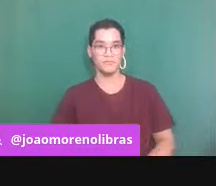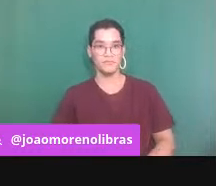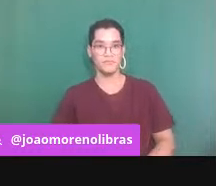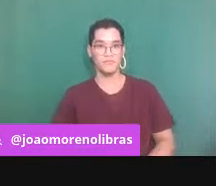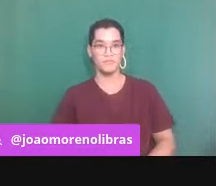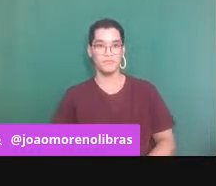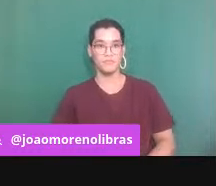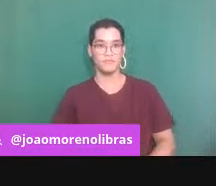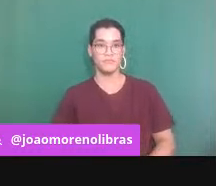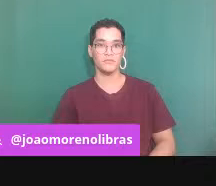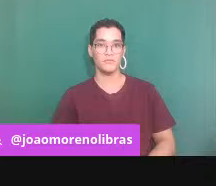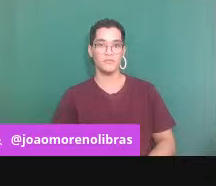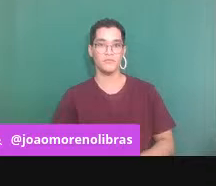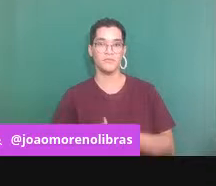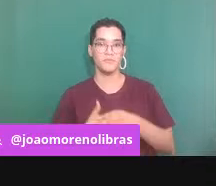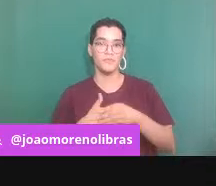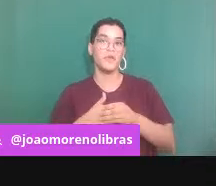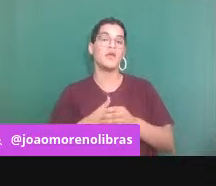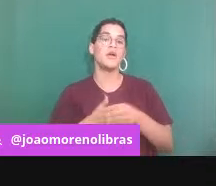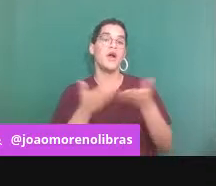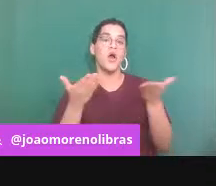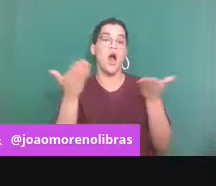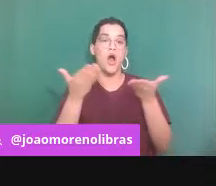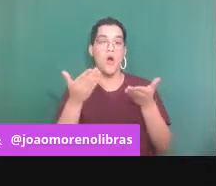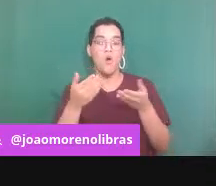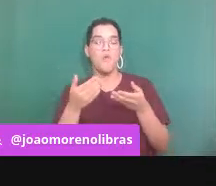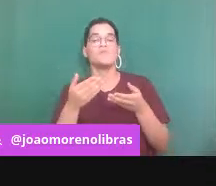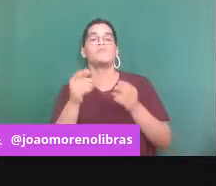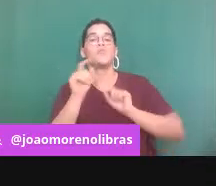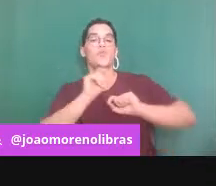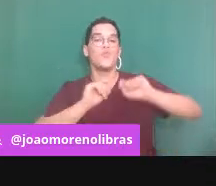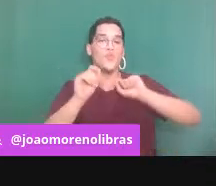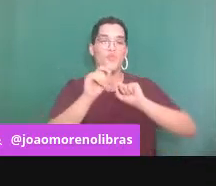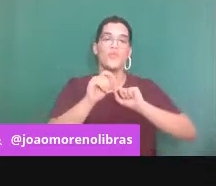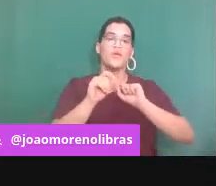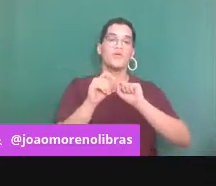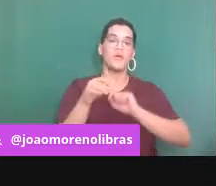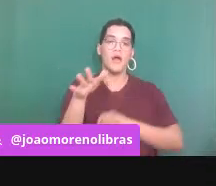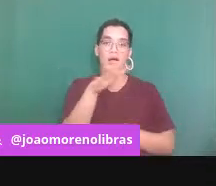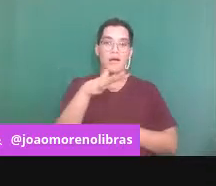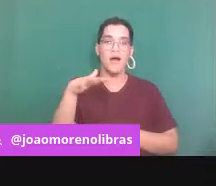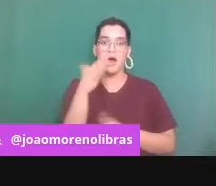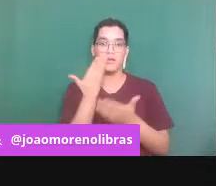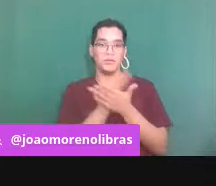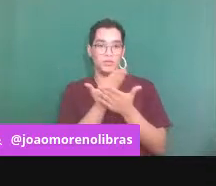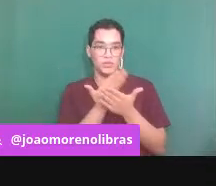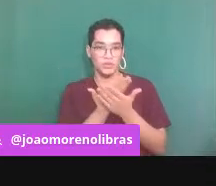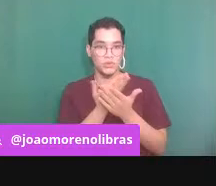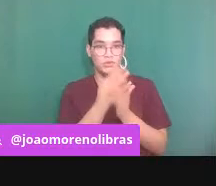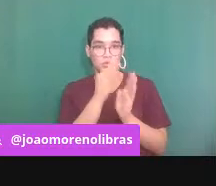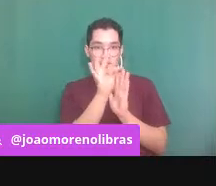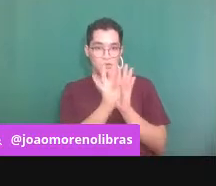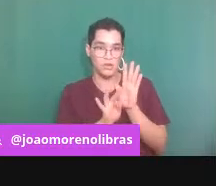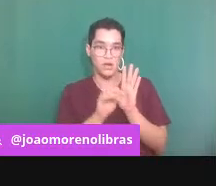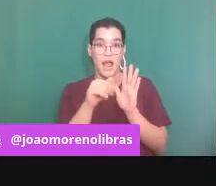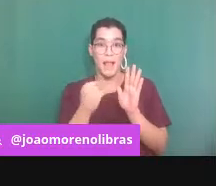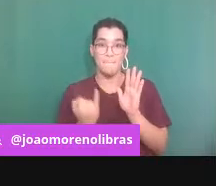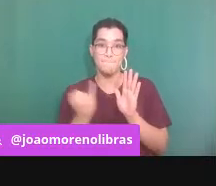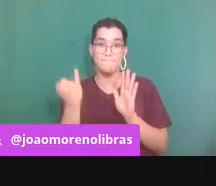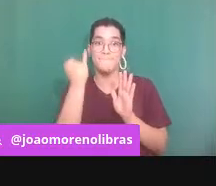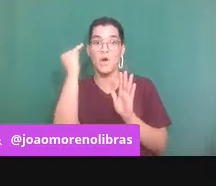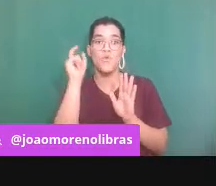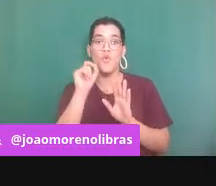né? Nós diríamos que na agenda dos estudos do texto hoje, né, a coerência, a referenciação,